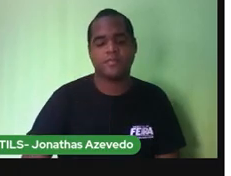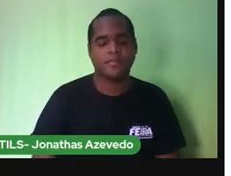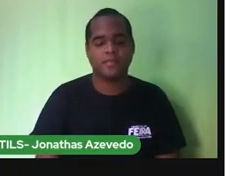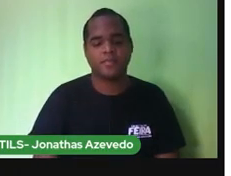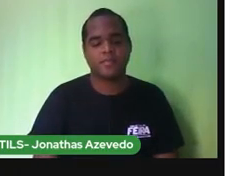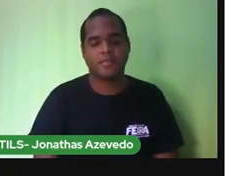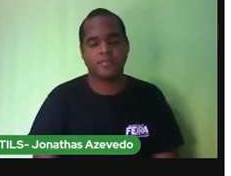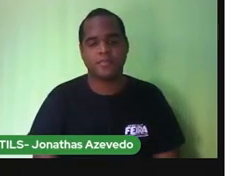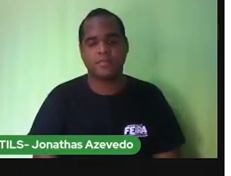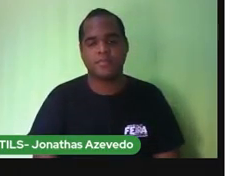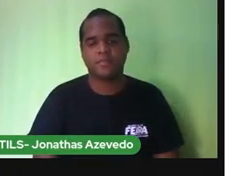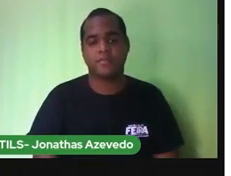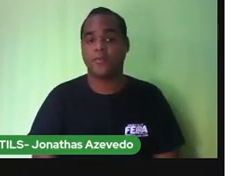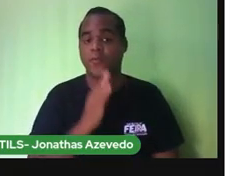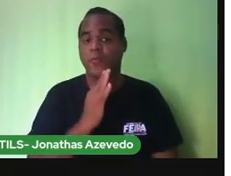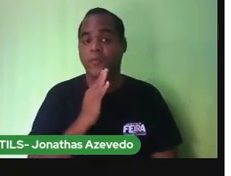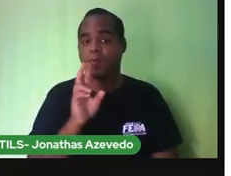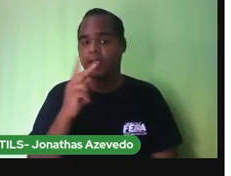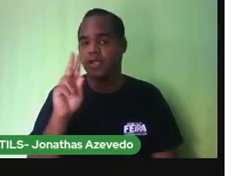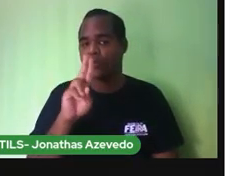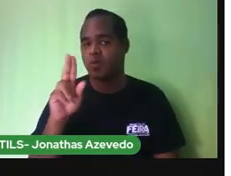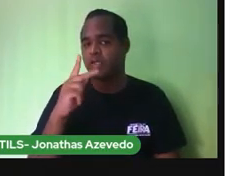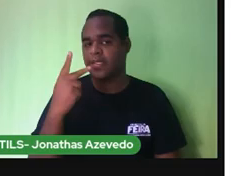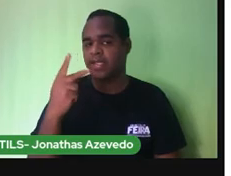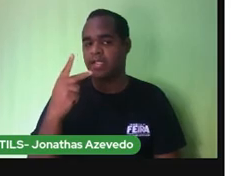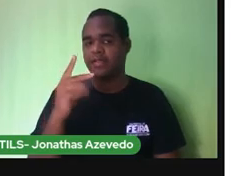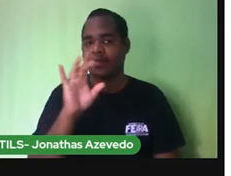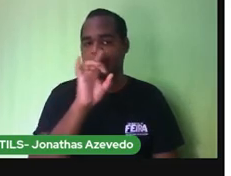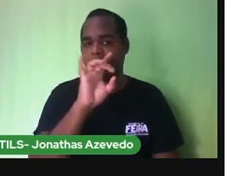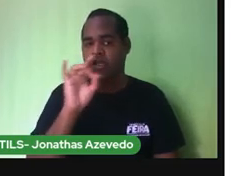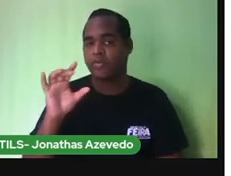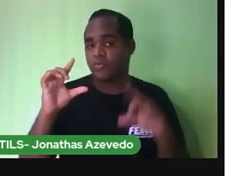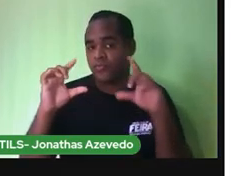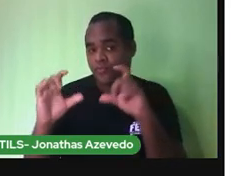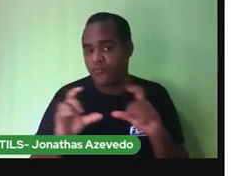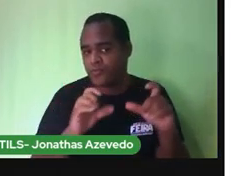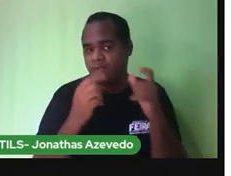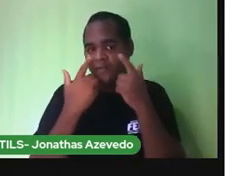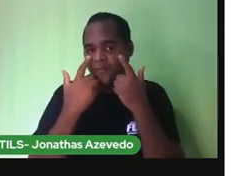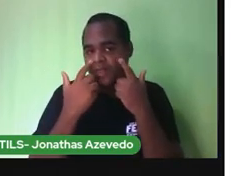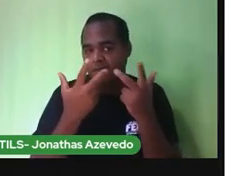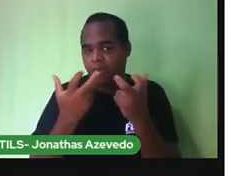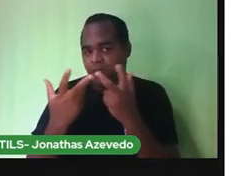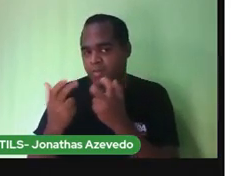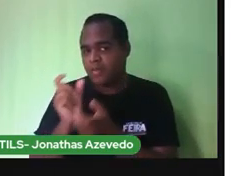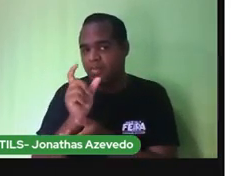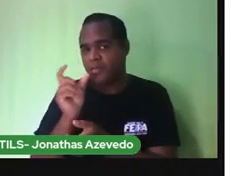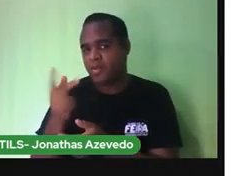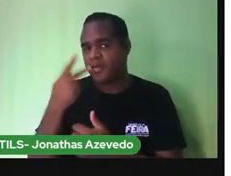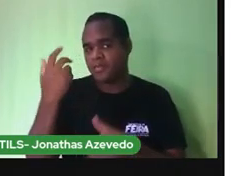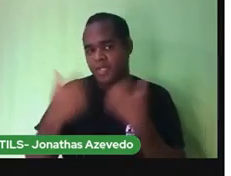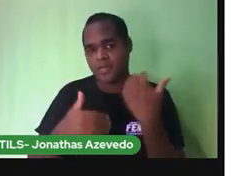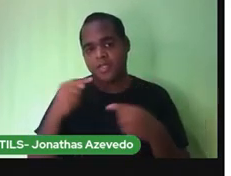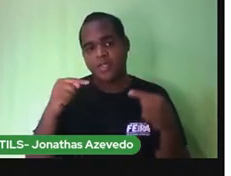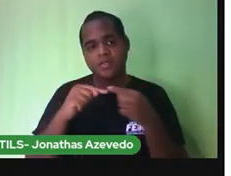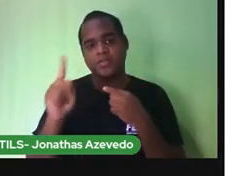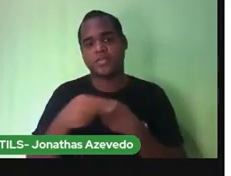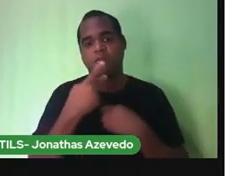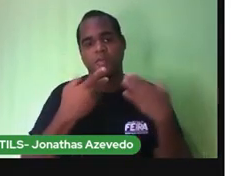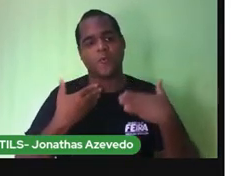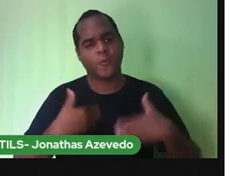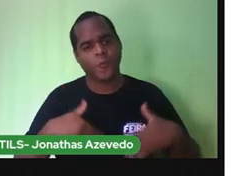se você conhece o nome de cada figura e você falar bem